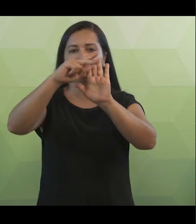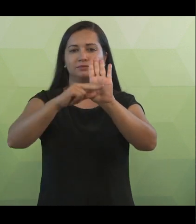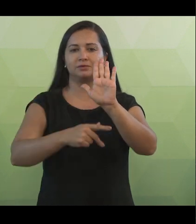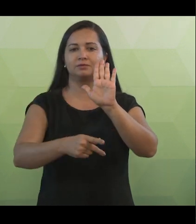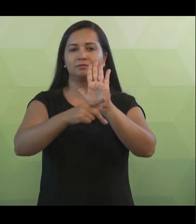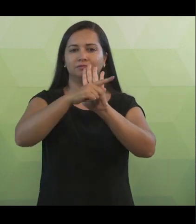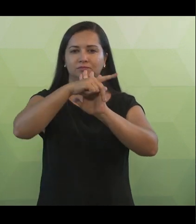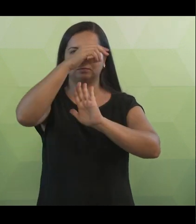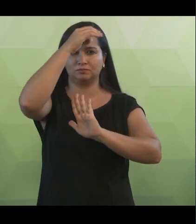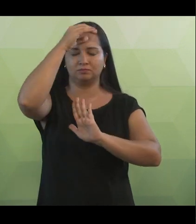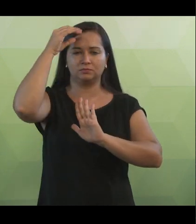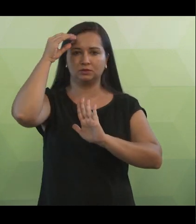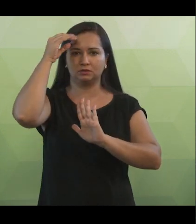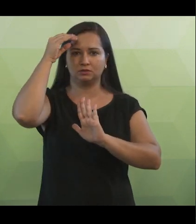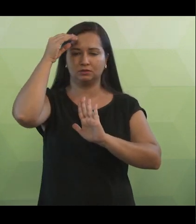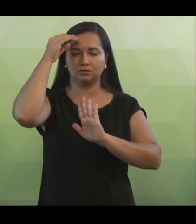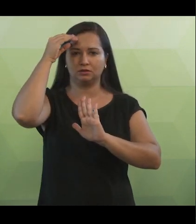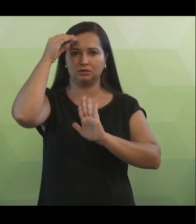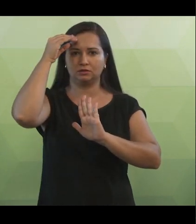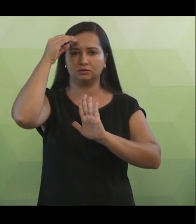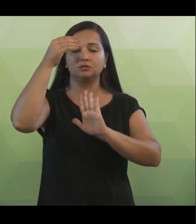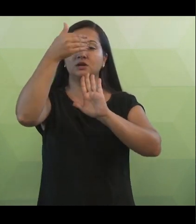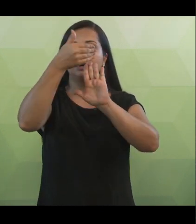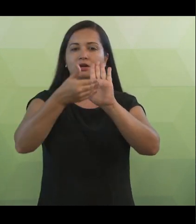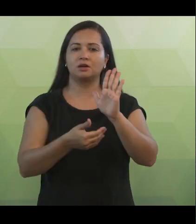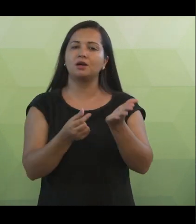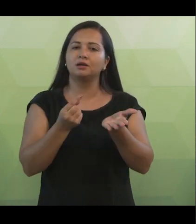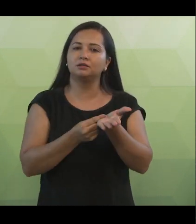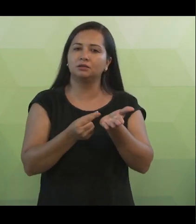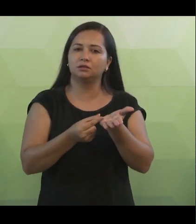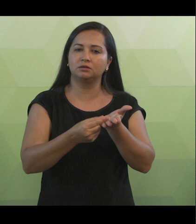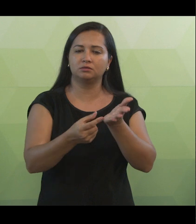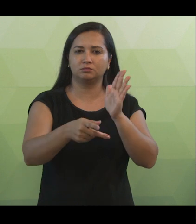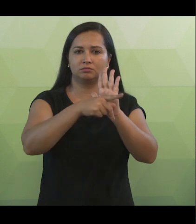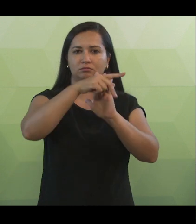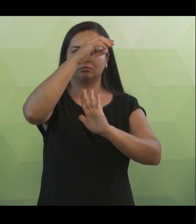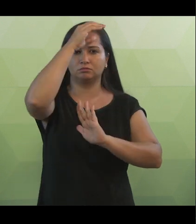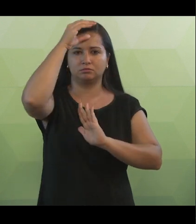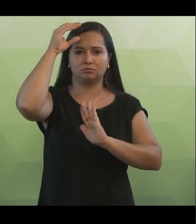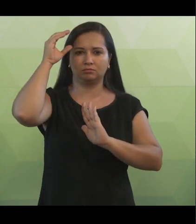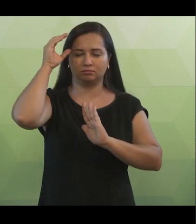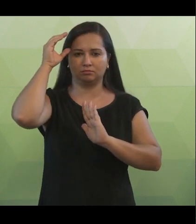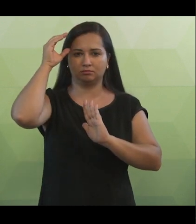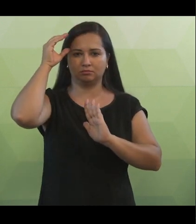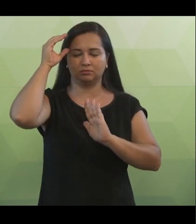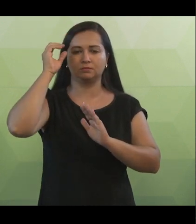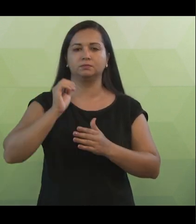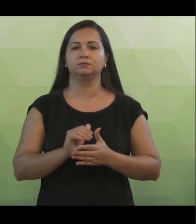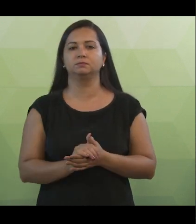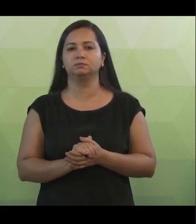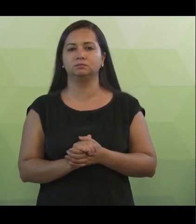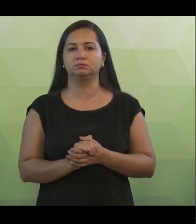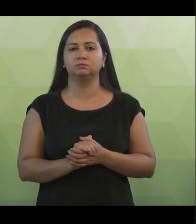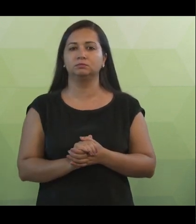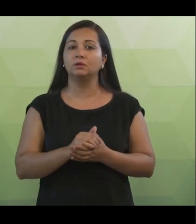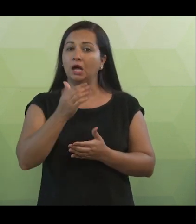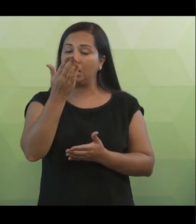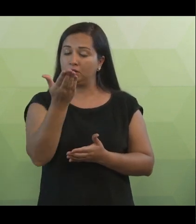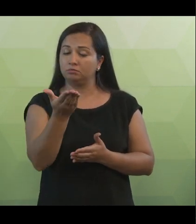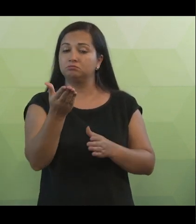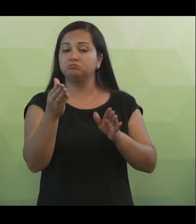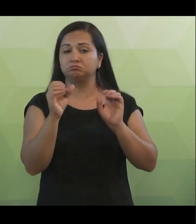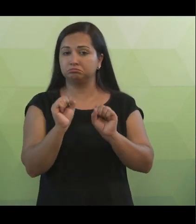tela os dados em detalhe de um cliente. Mas você pode adicionar